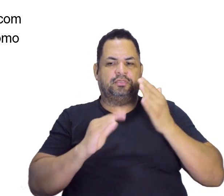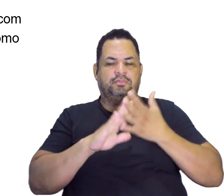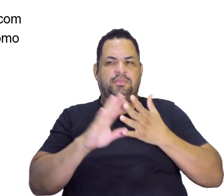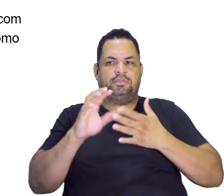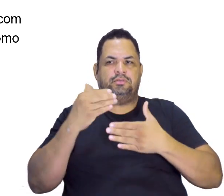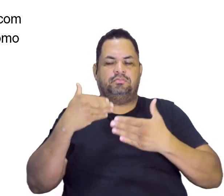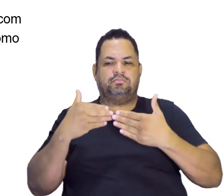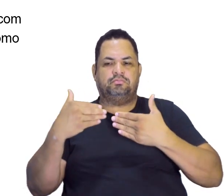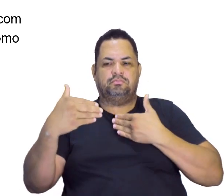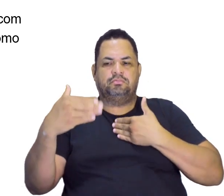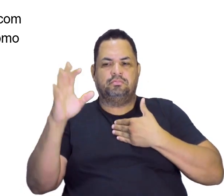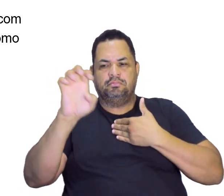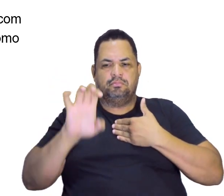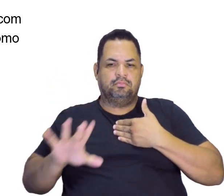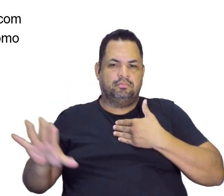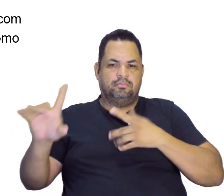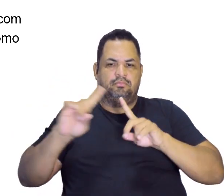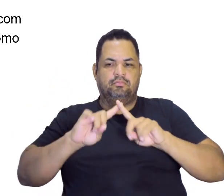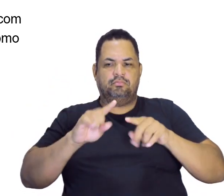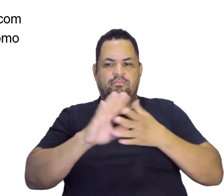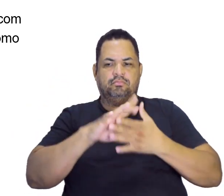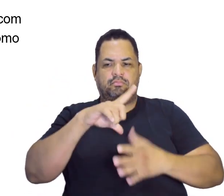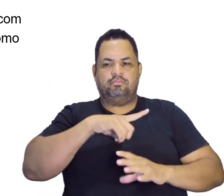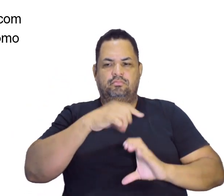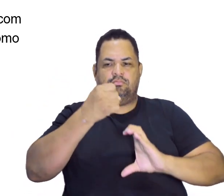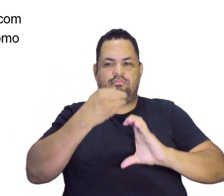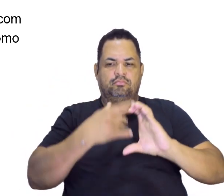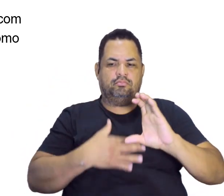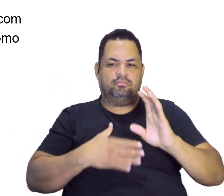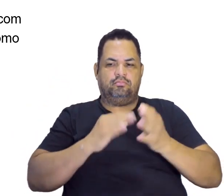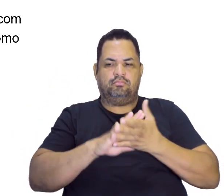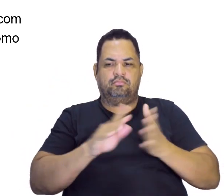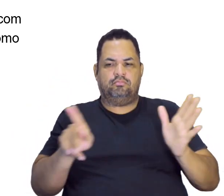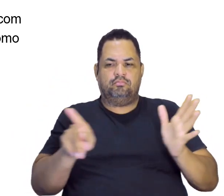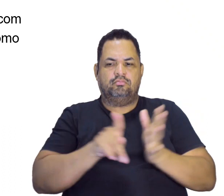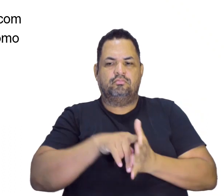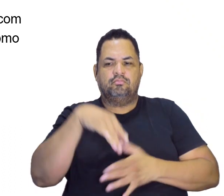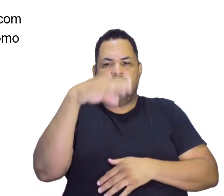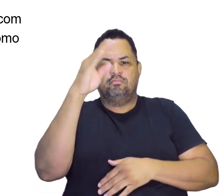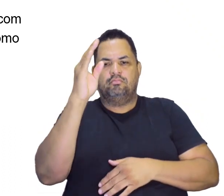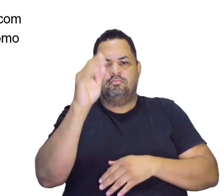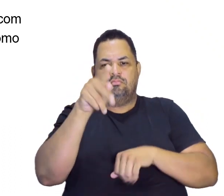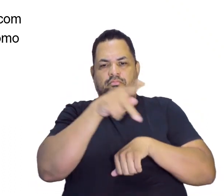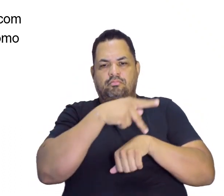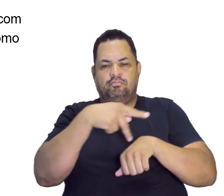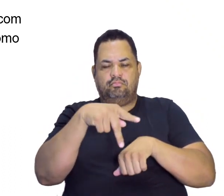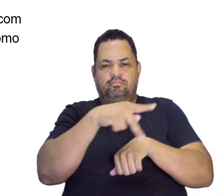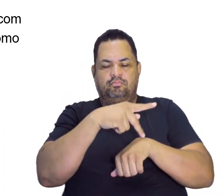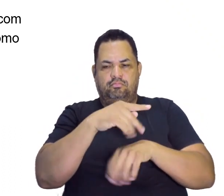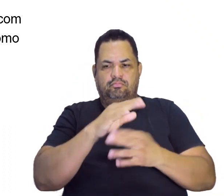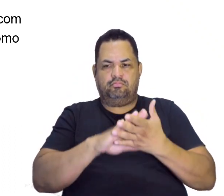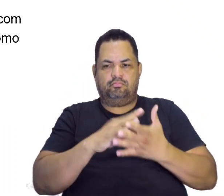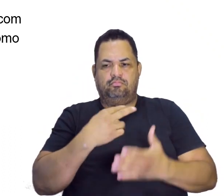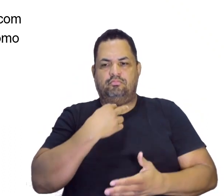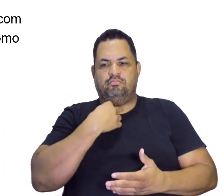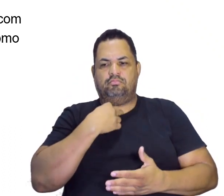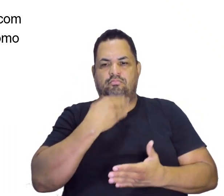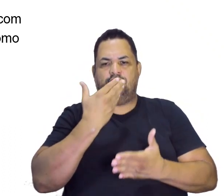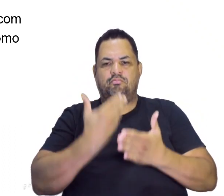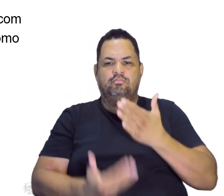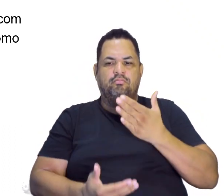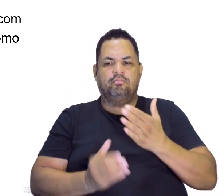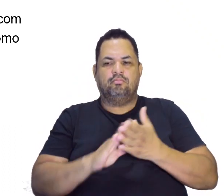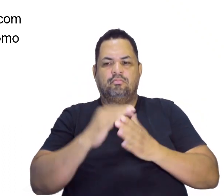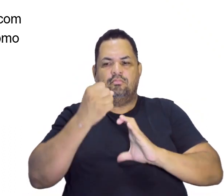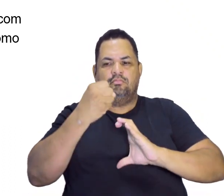tendências europeias, mas que tivesse o jeito nacional, né? E sem perder o caráter